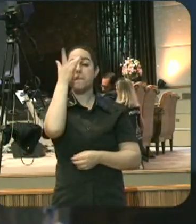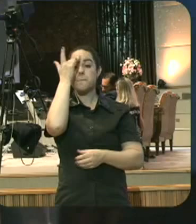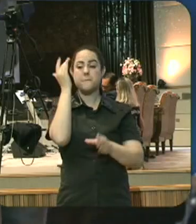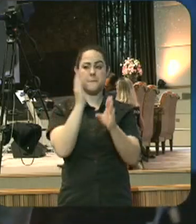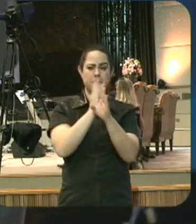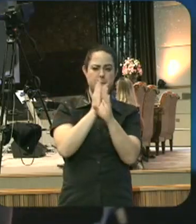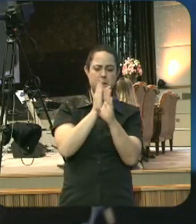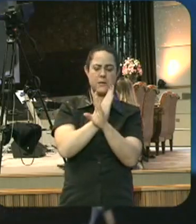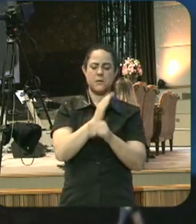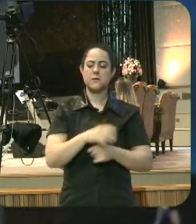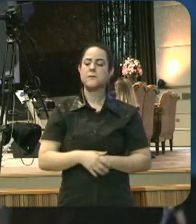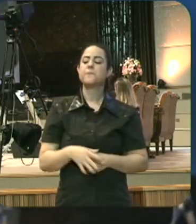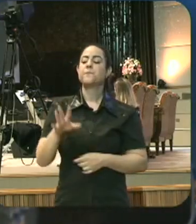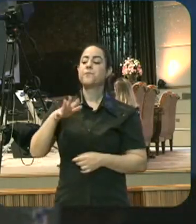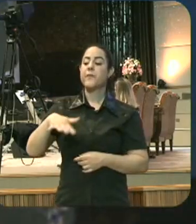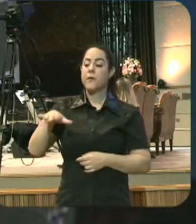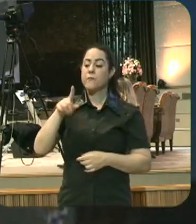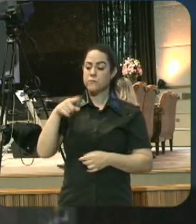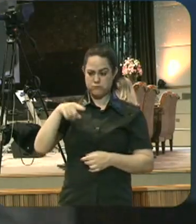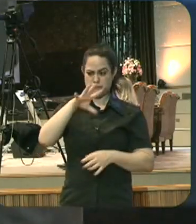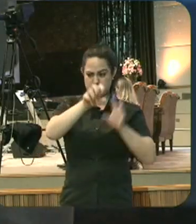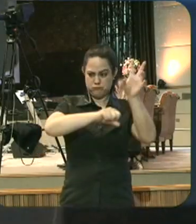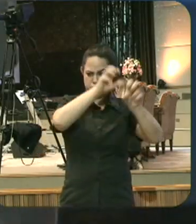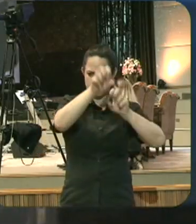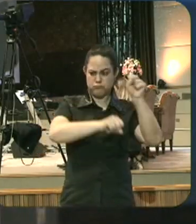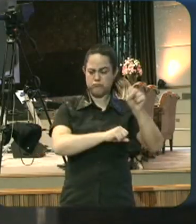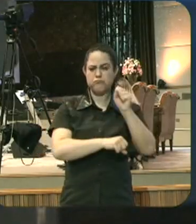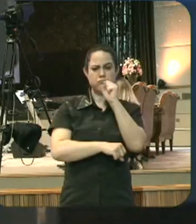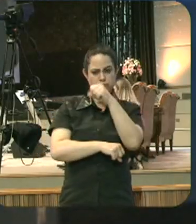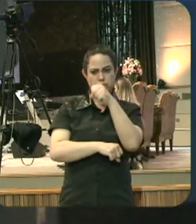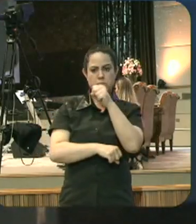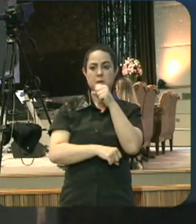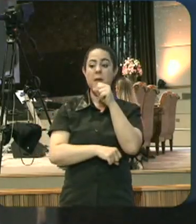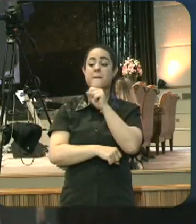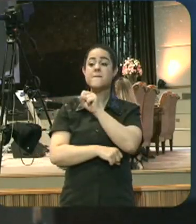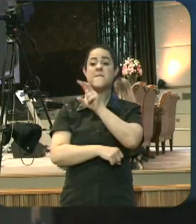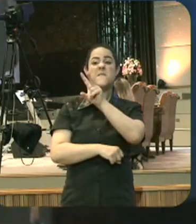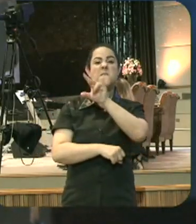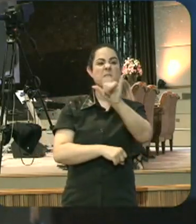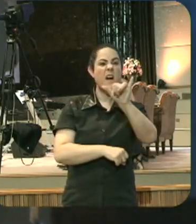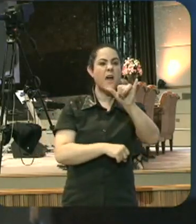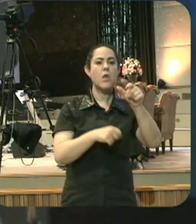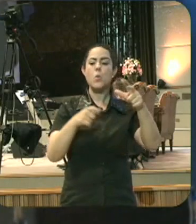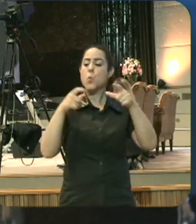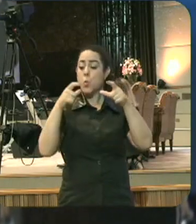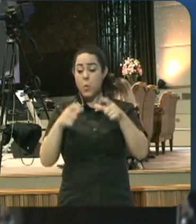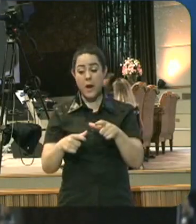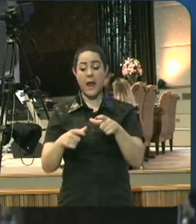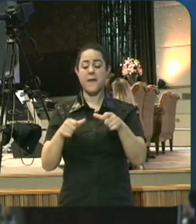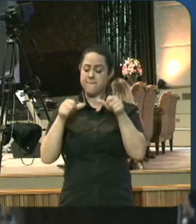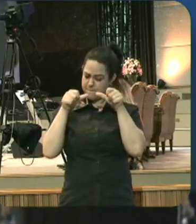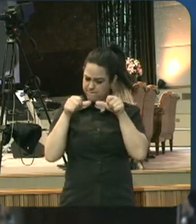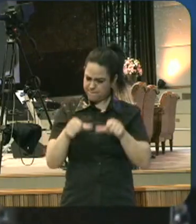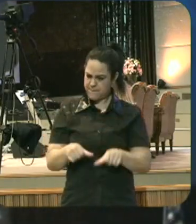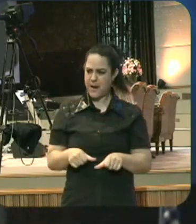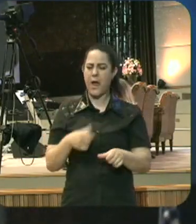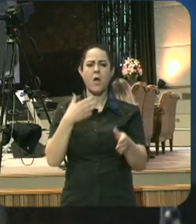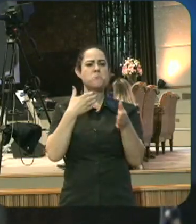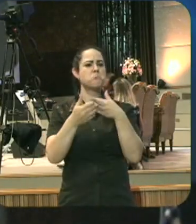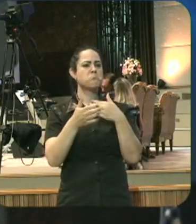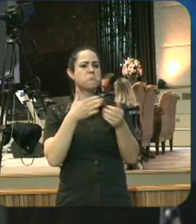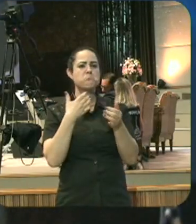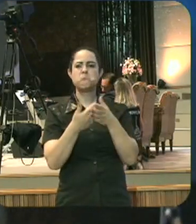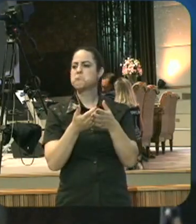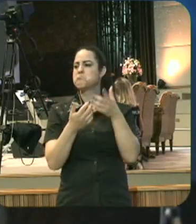olha, vocês vão invadir, e vocês vão invadir no lugar em que vocês estiverem, como qualquer